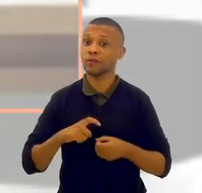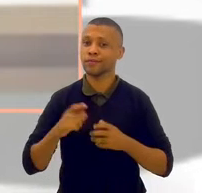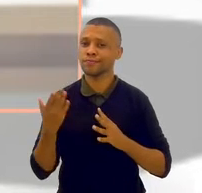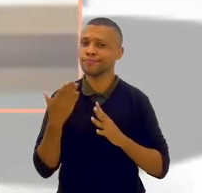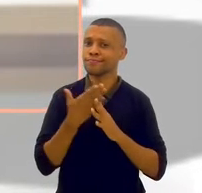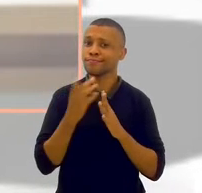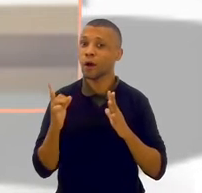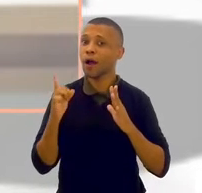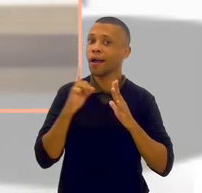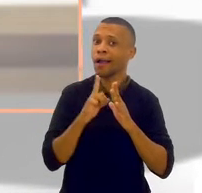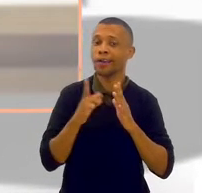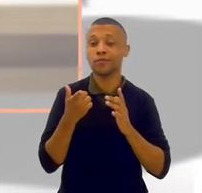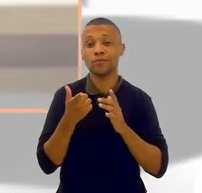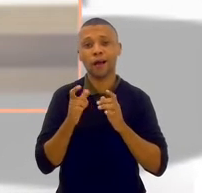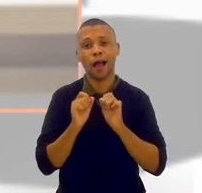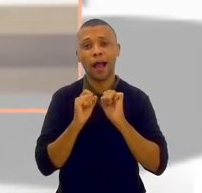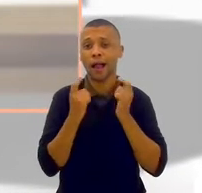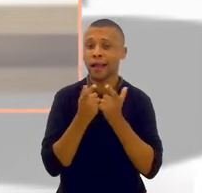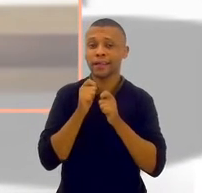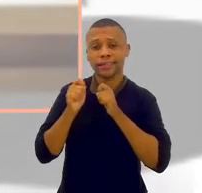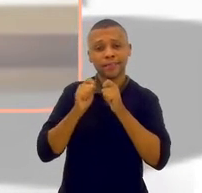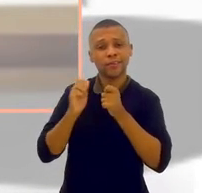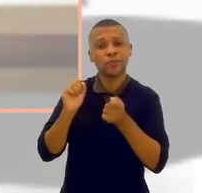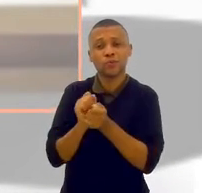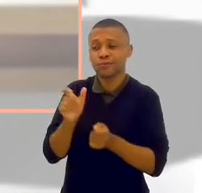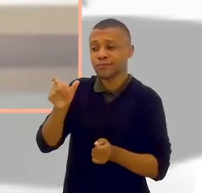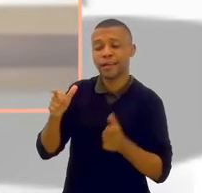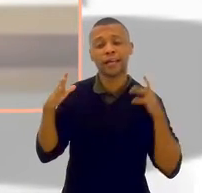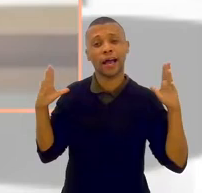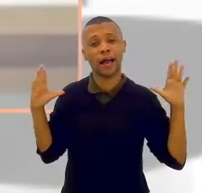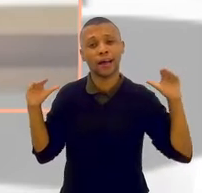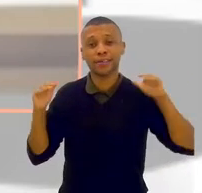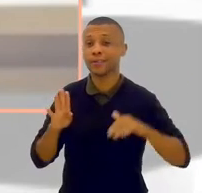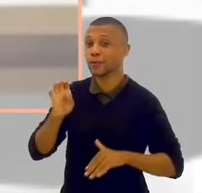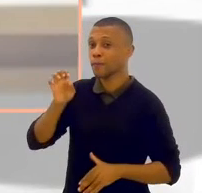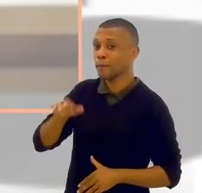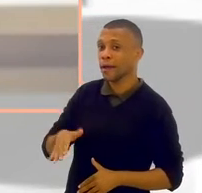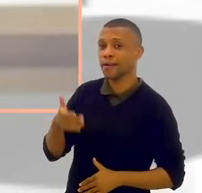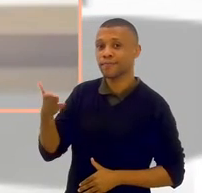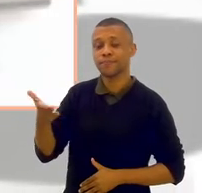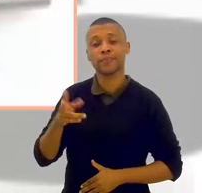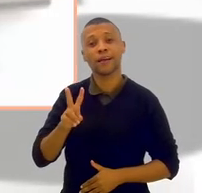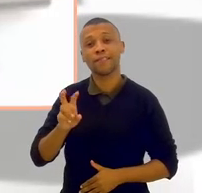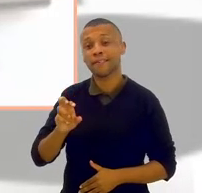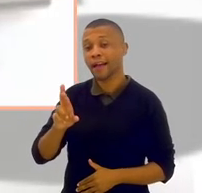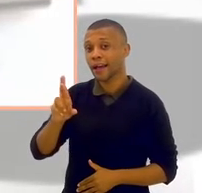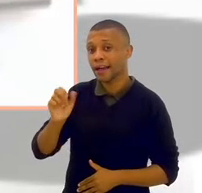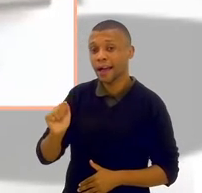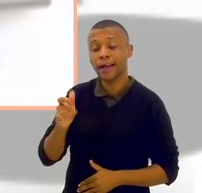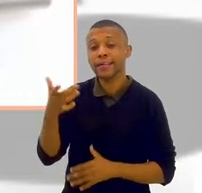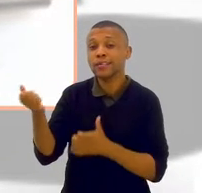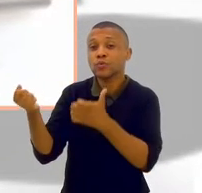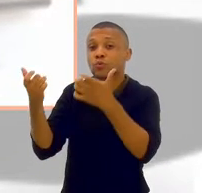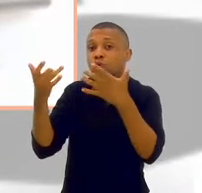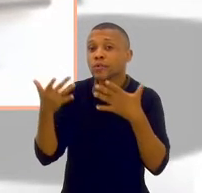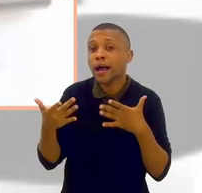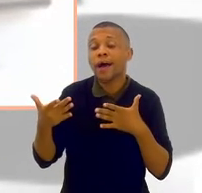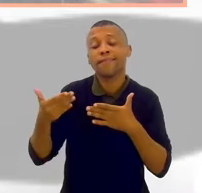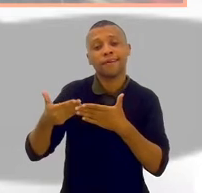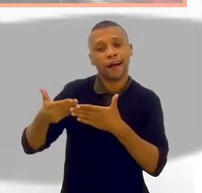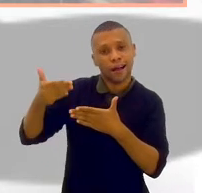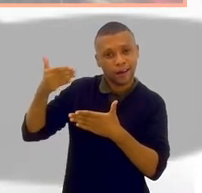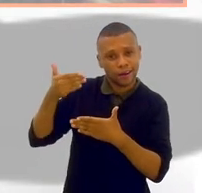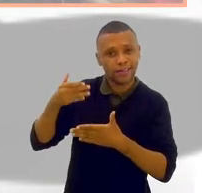Estamos de volta com a Lerje Entrevista, com essa anja do bem, nossa querida Vera Tabasch, que nos